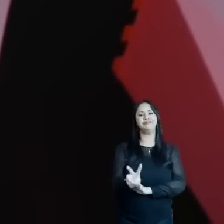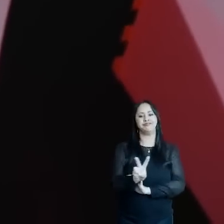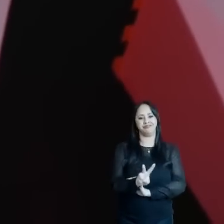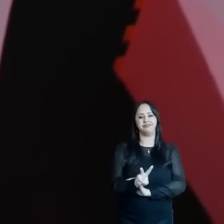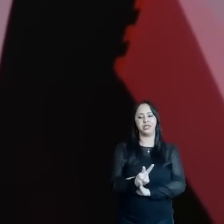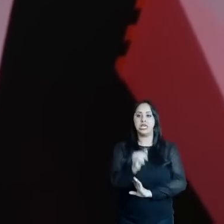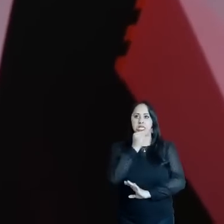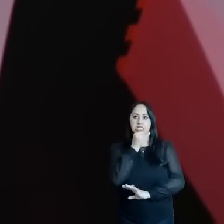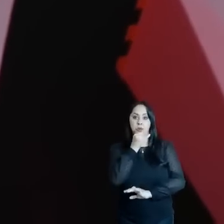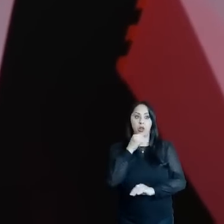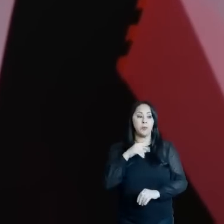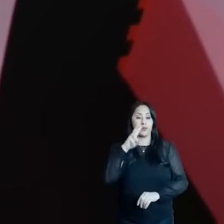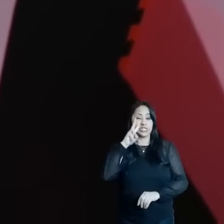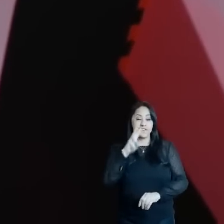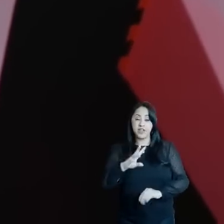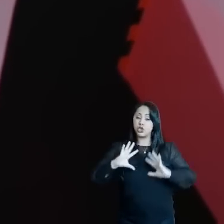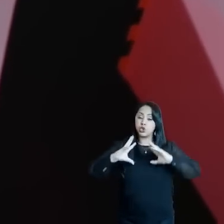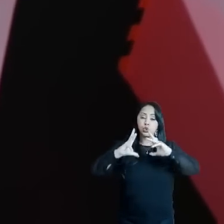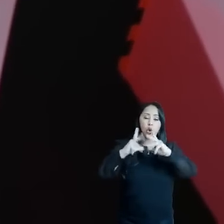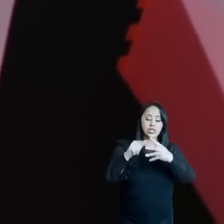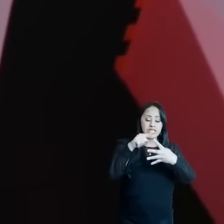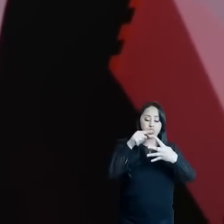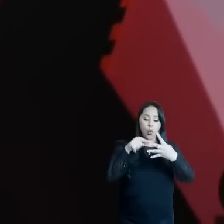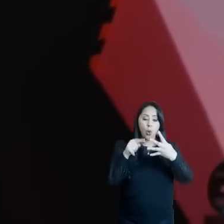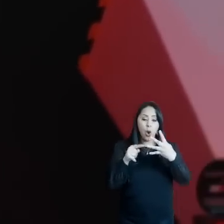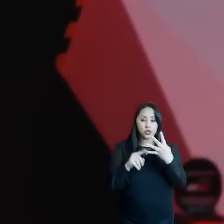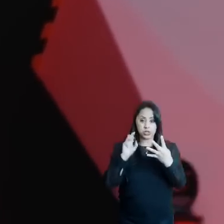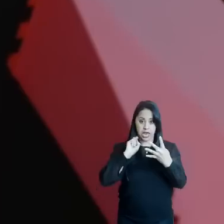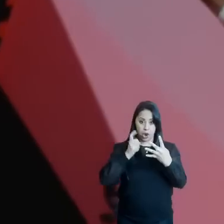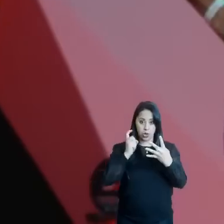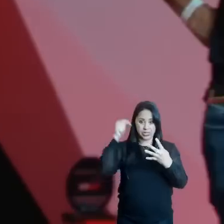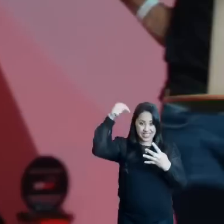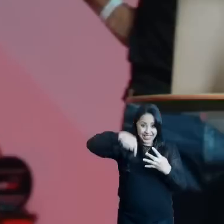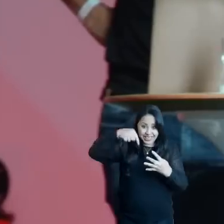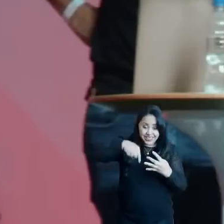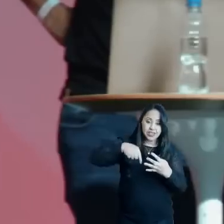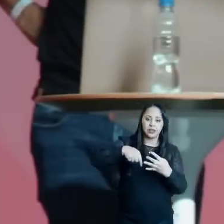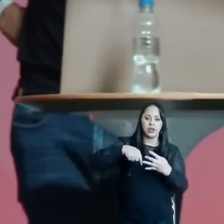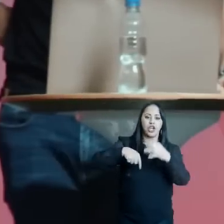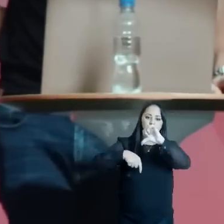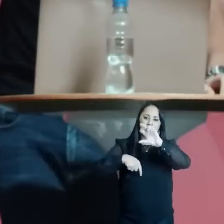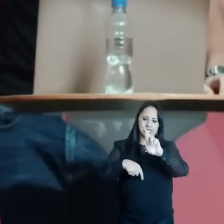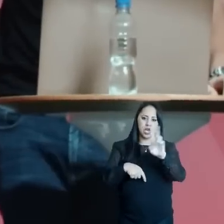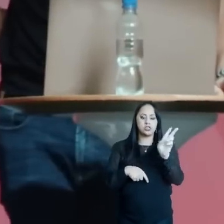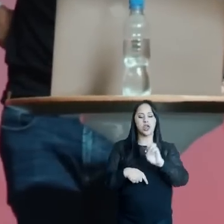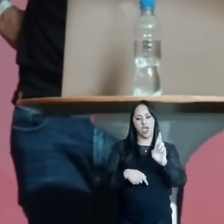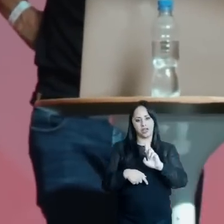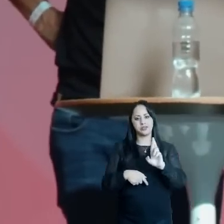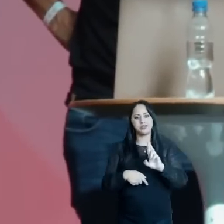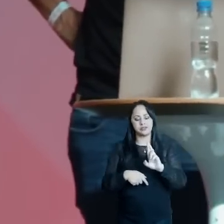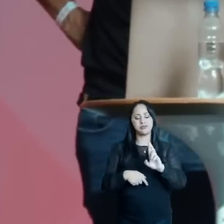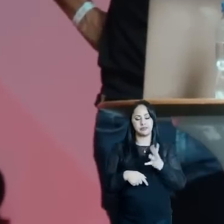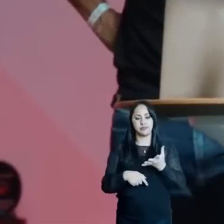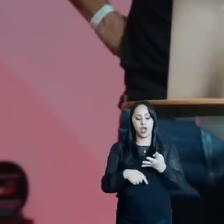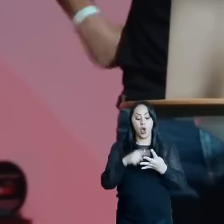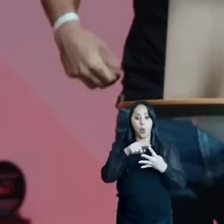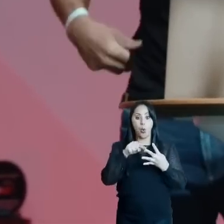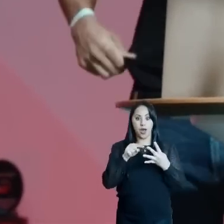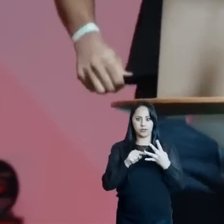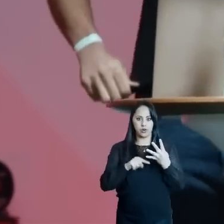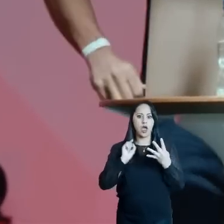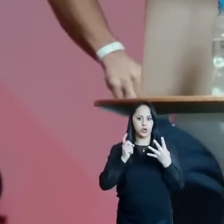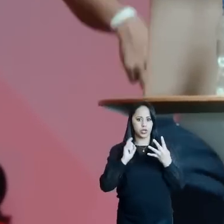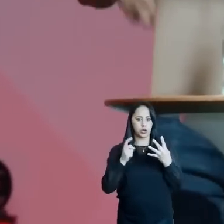tudo aqui, é É R$97 pra assistir as quatro